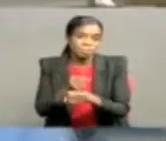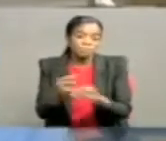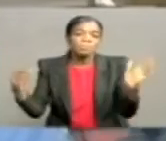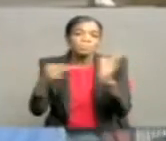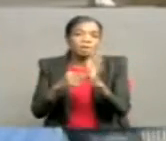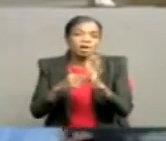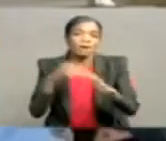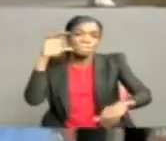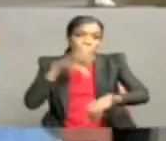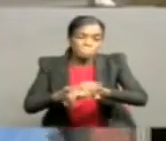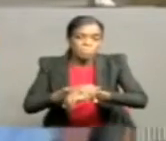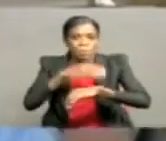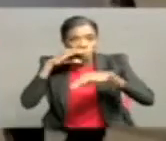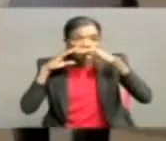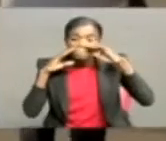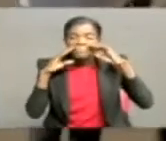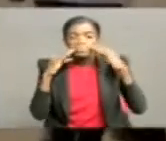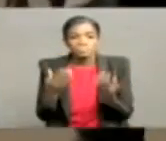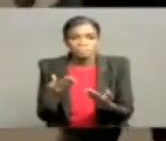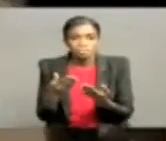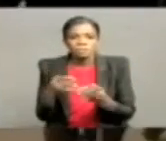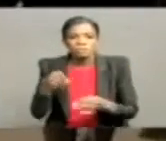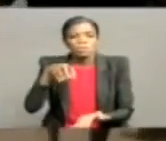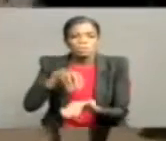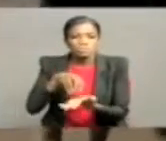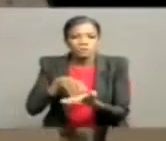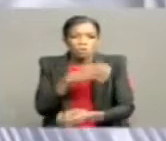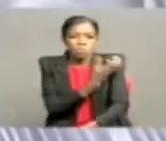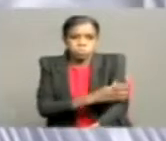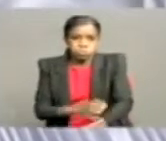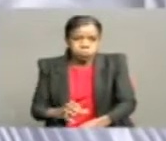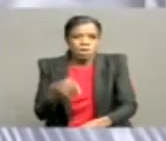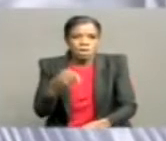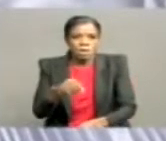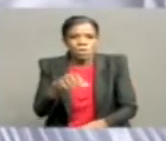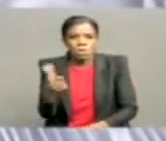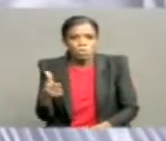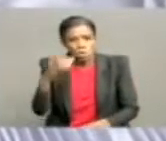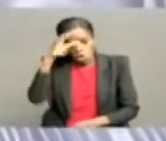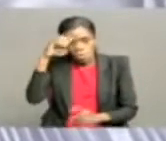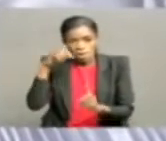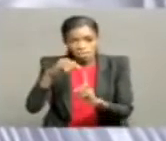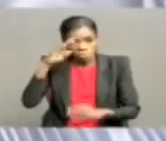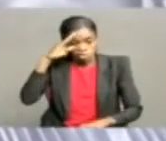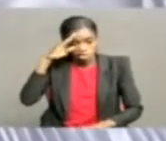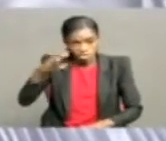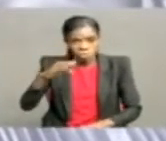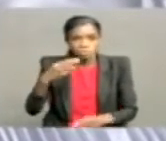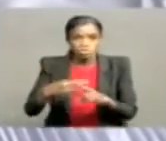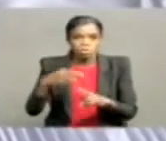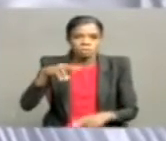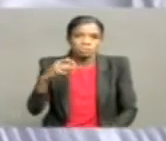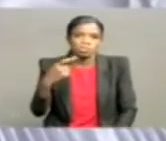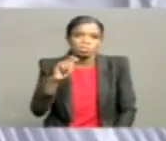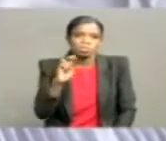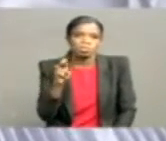exercia o seu serviço para a manutenção da ordem. Já no município de Cacoaco, Mateus Manuel era terceiro subchefe da